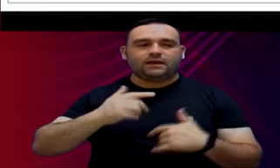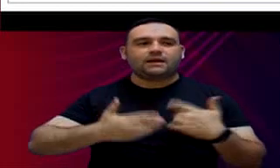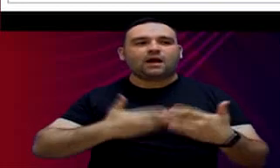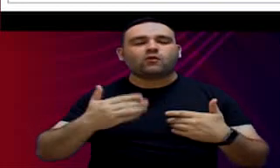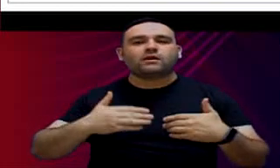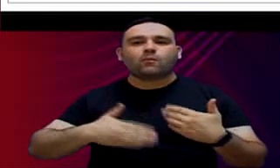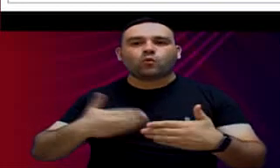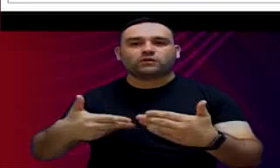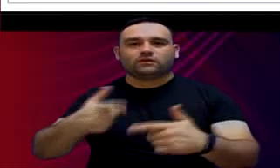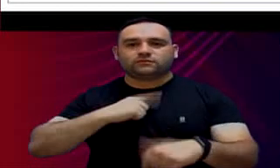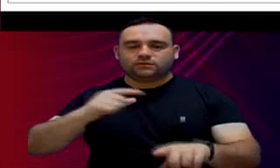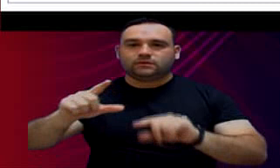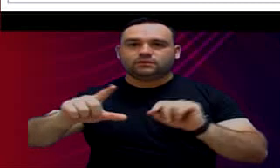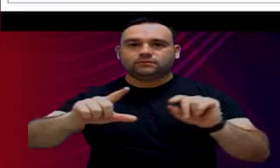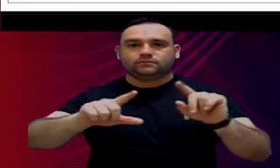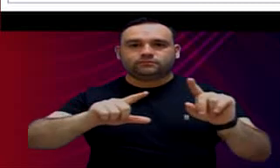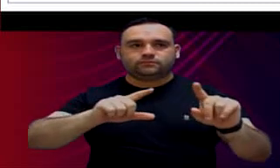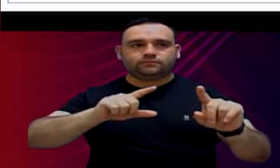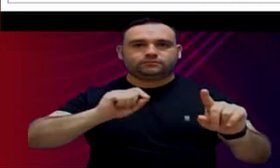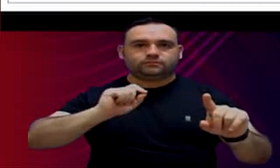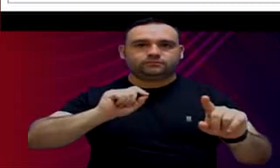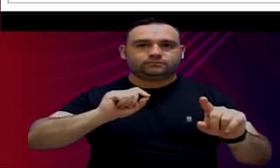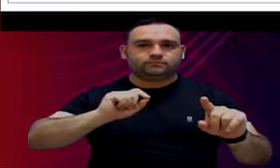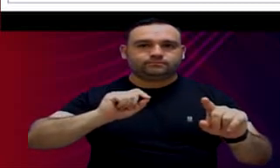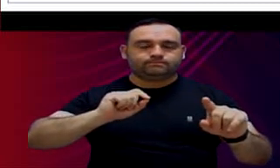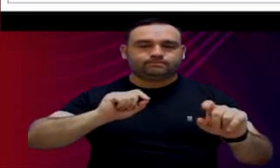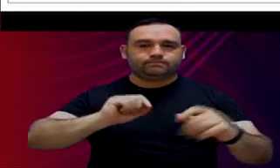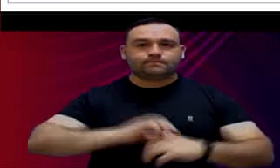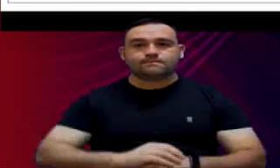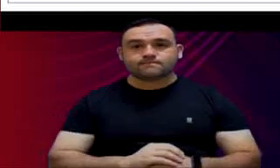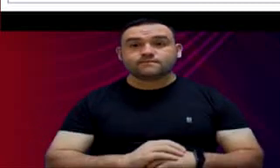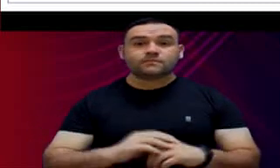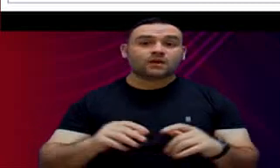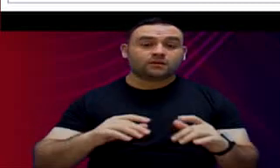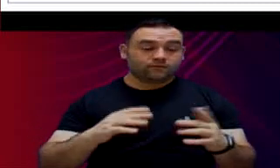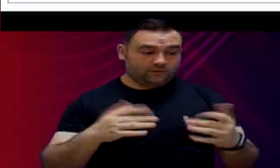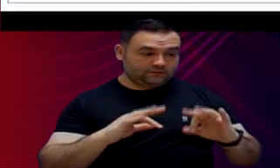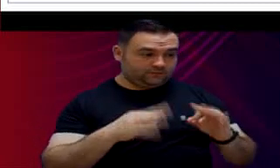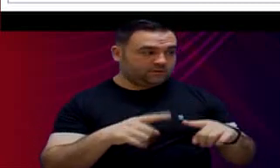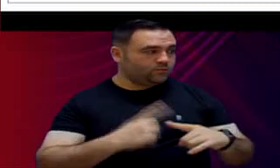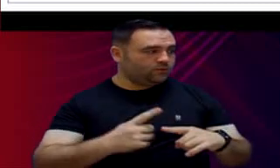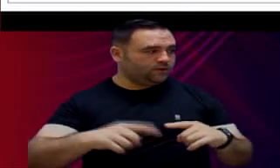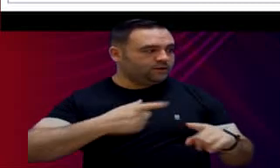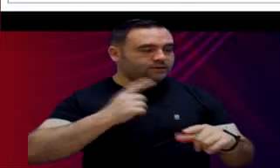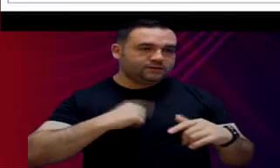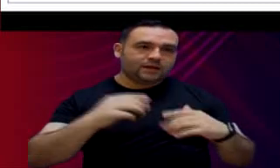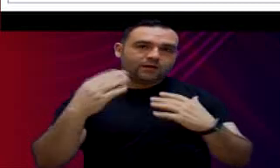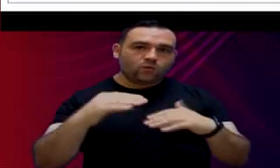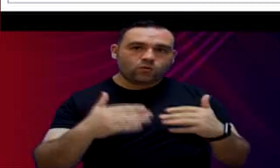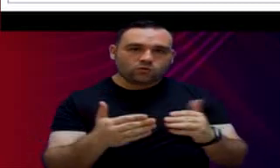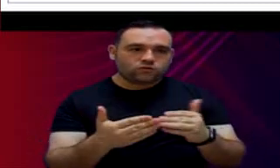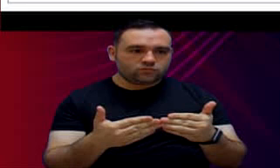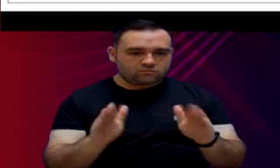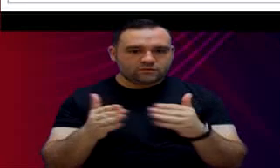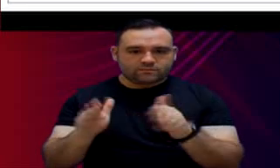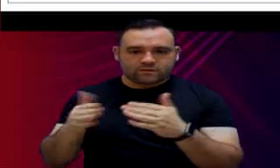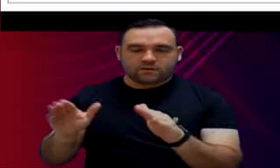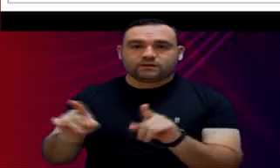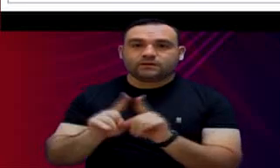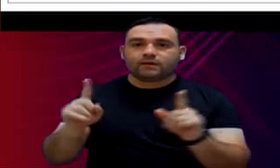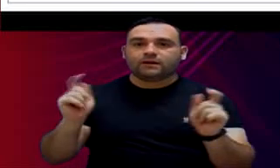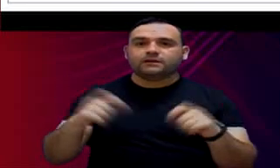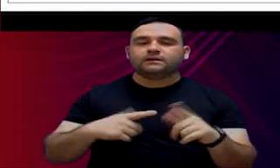processo de finalização aí para fazer abrir os concursos e já